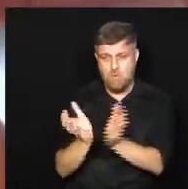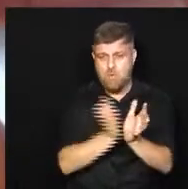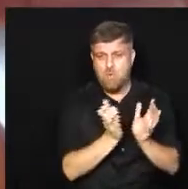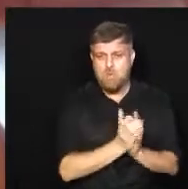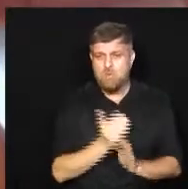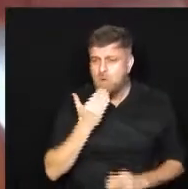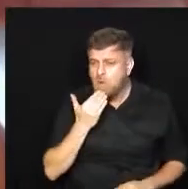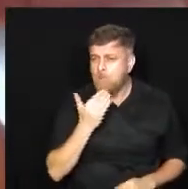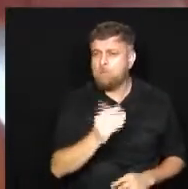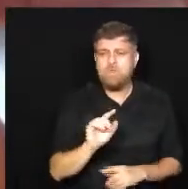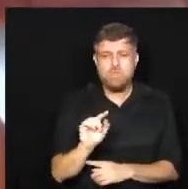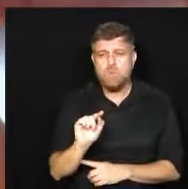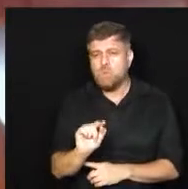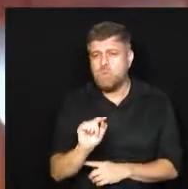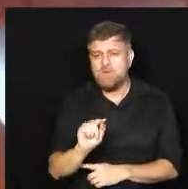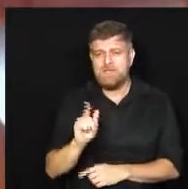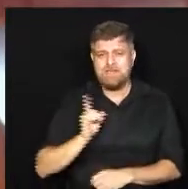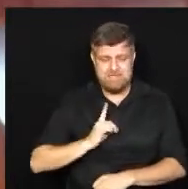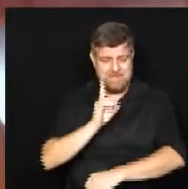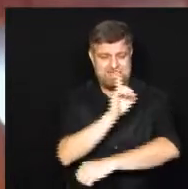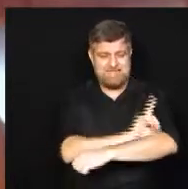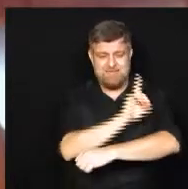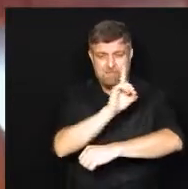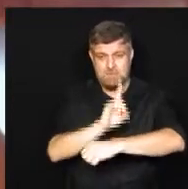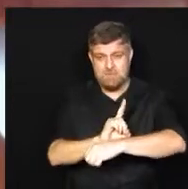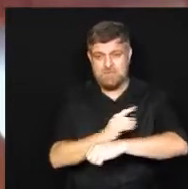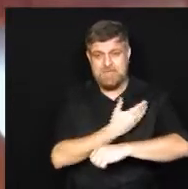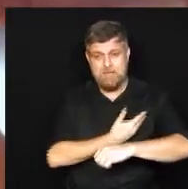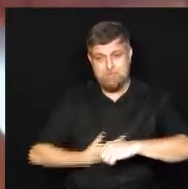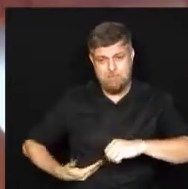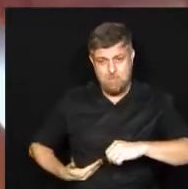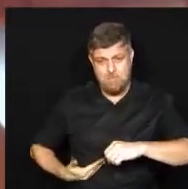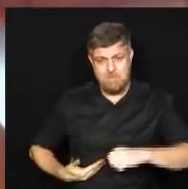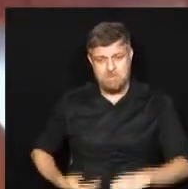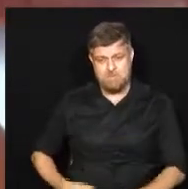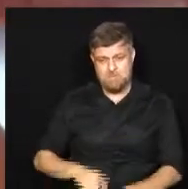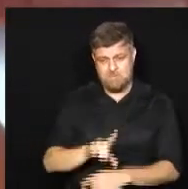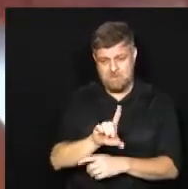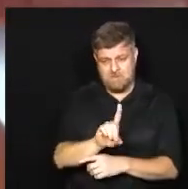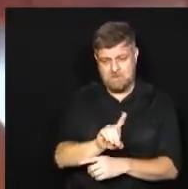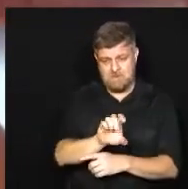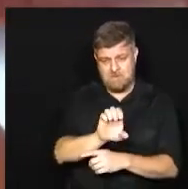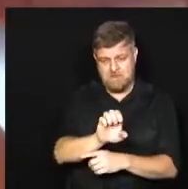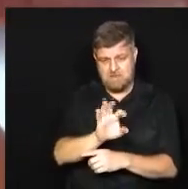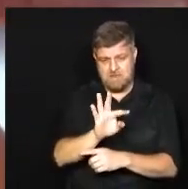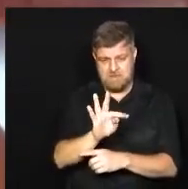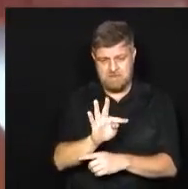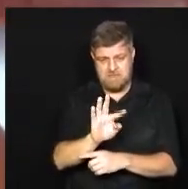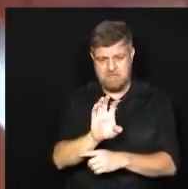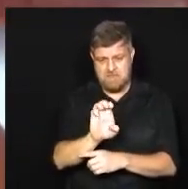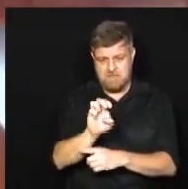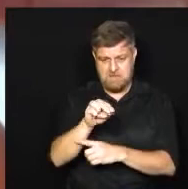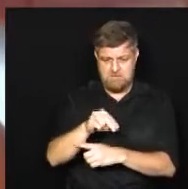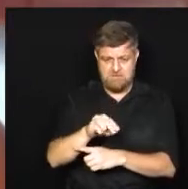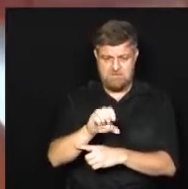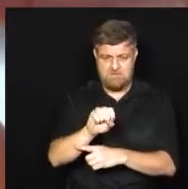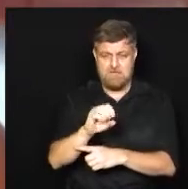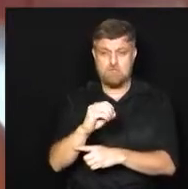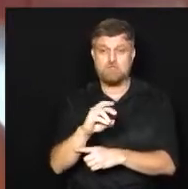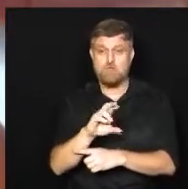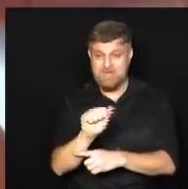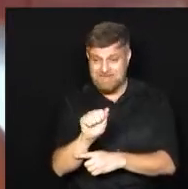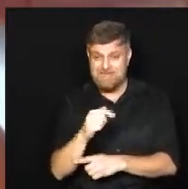foi a necessidade da Defensoria Pública em Campinas ter um